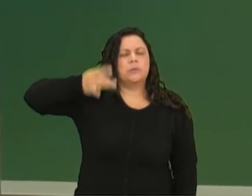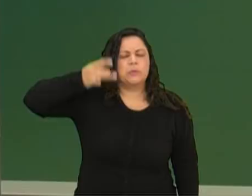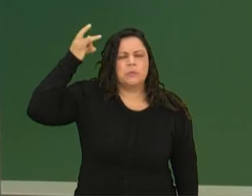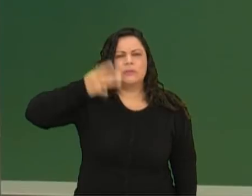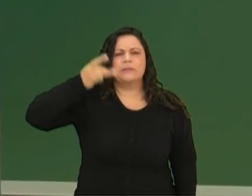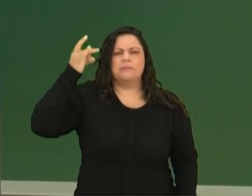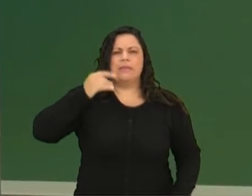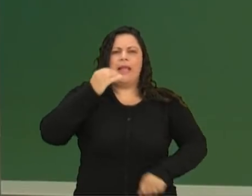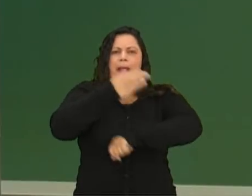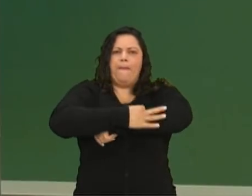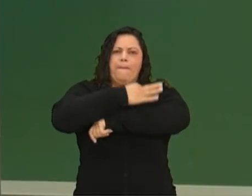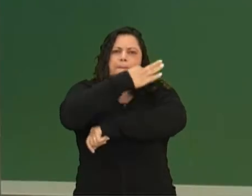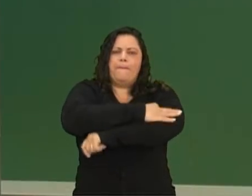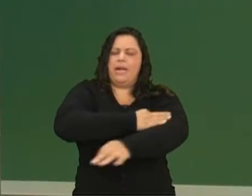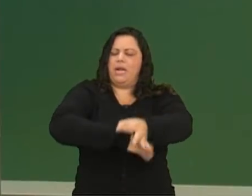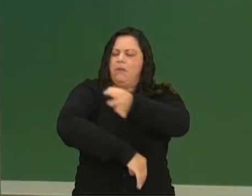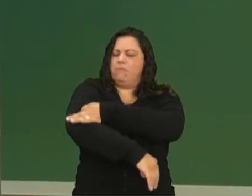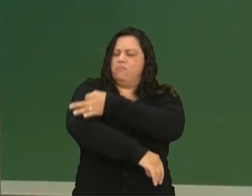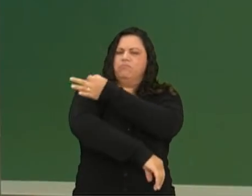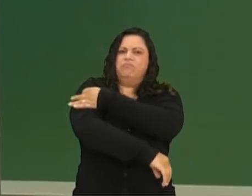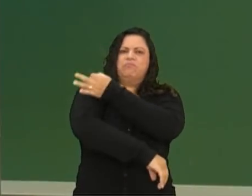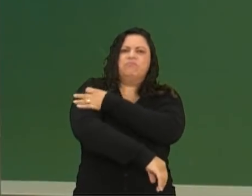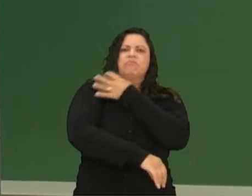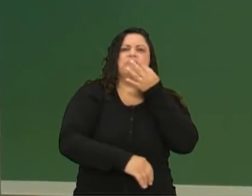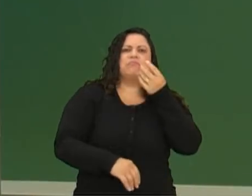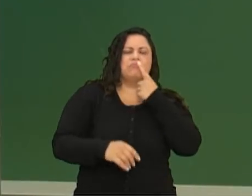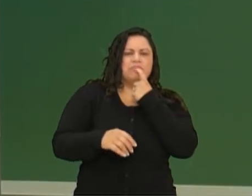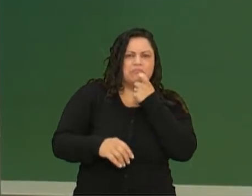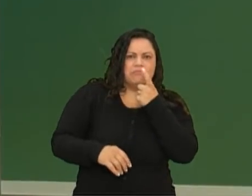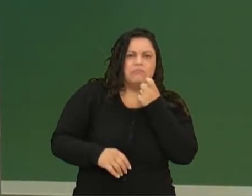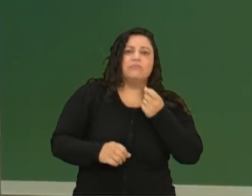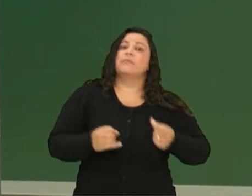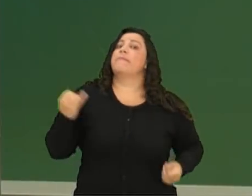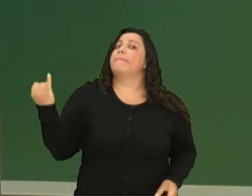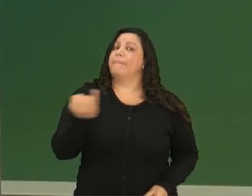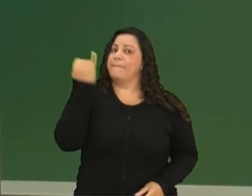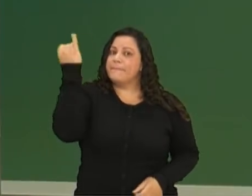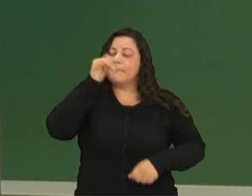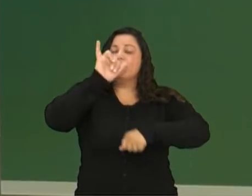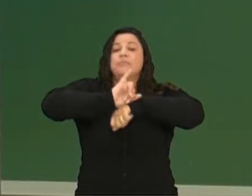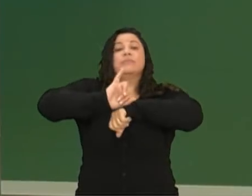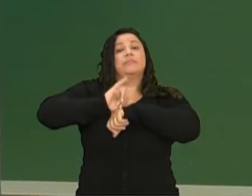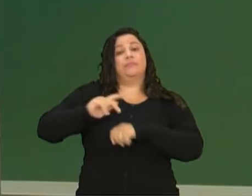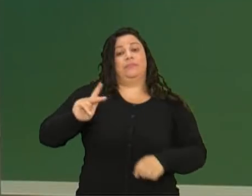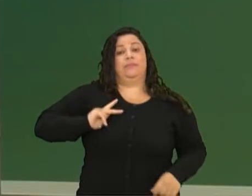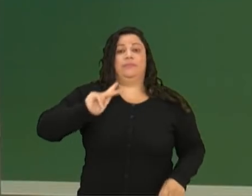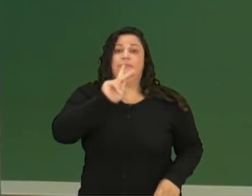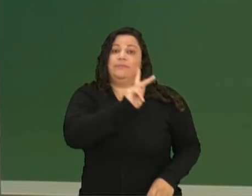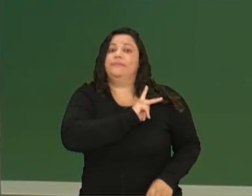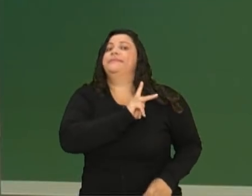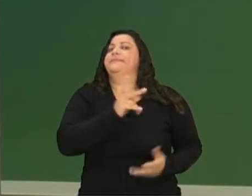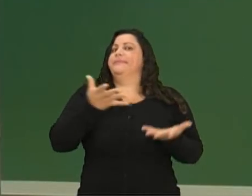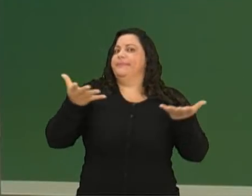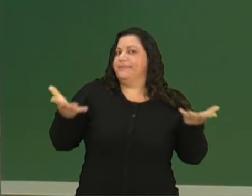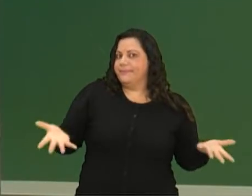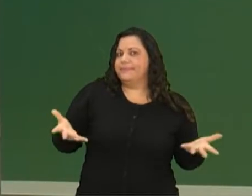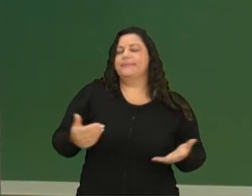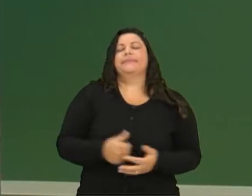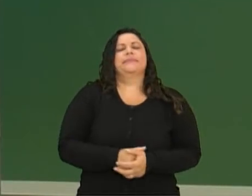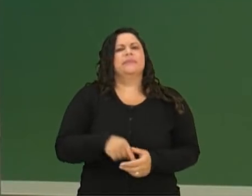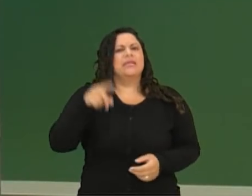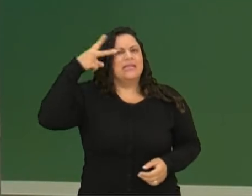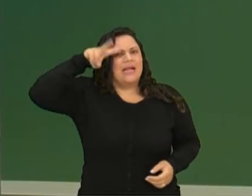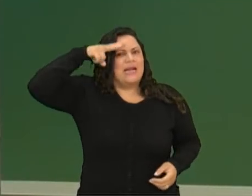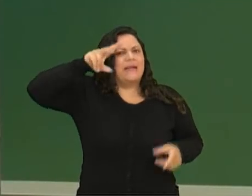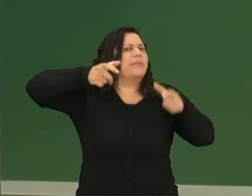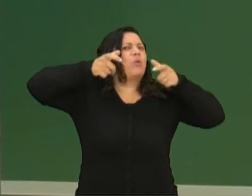algumas manchas vermelhas pelo corpo, tá? Então, é muito importante o consumo de ferro. E você tá lembrado aonde que a gente